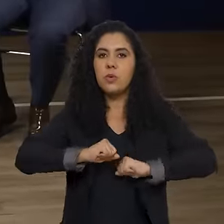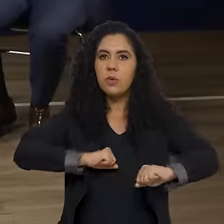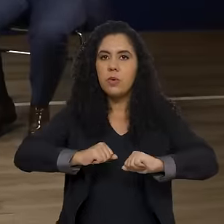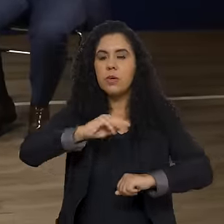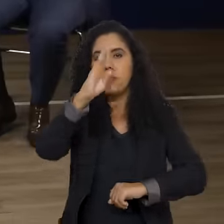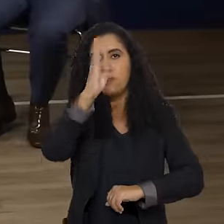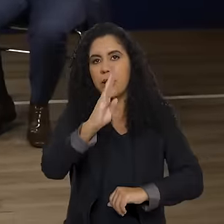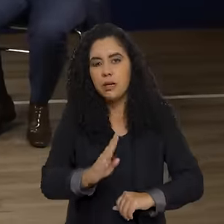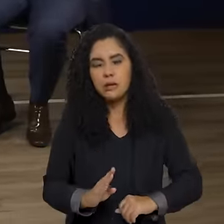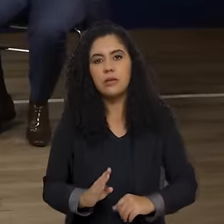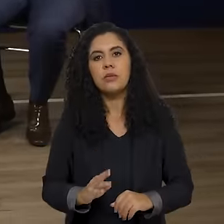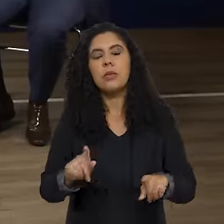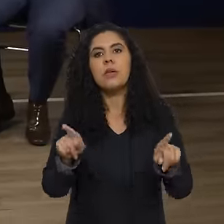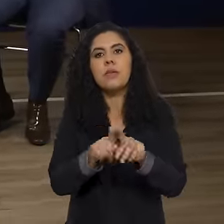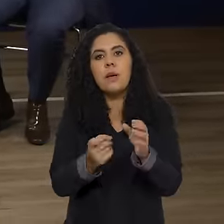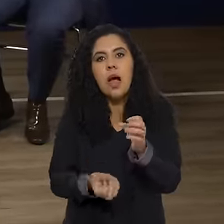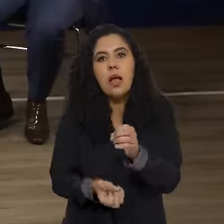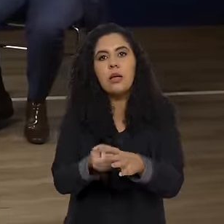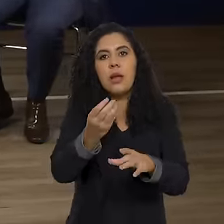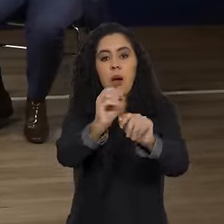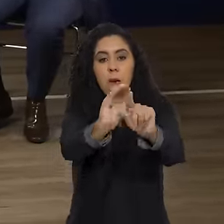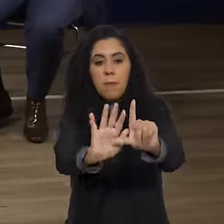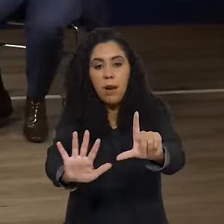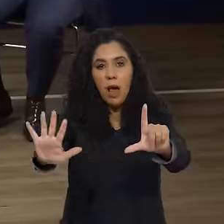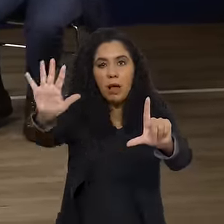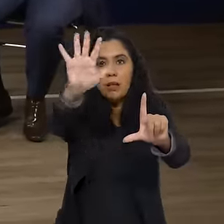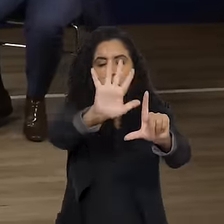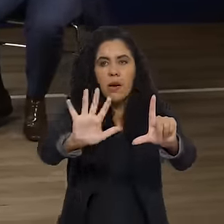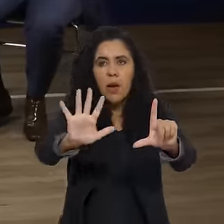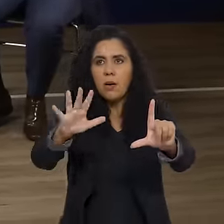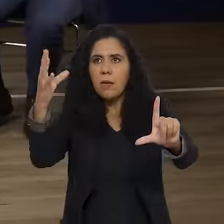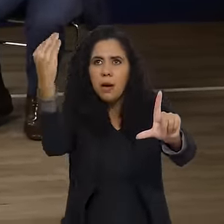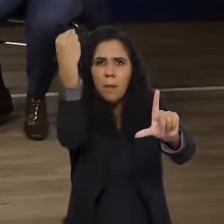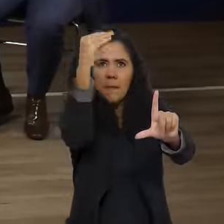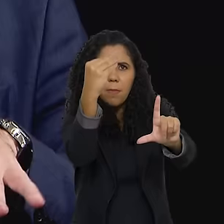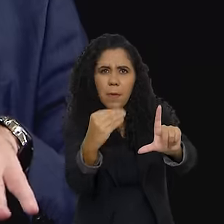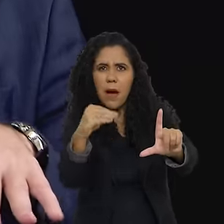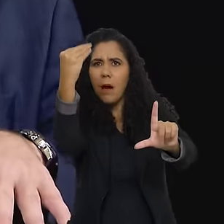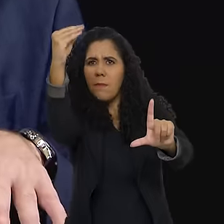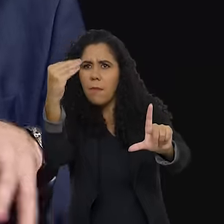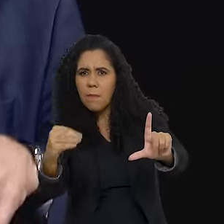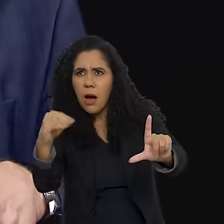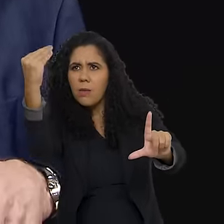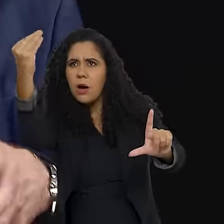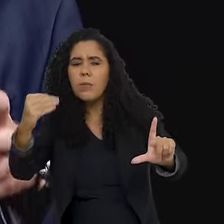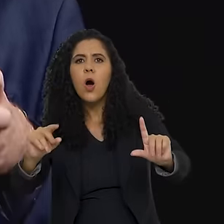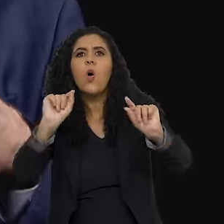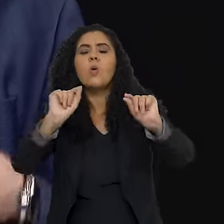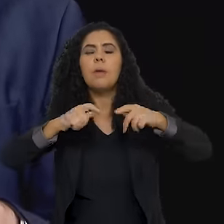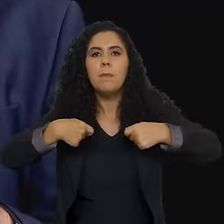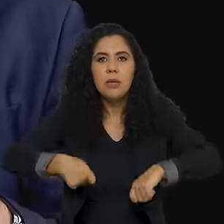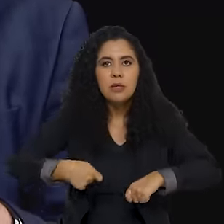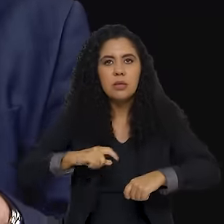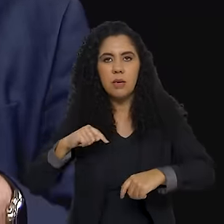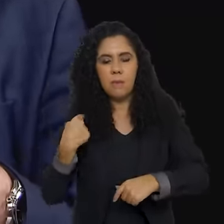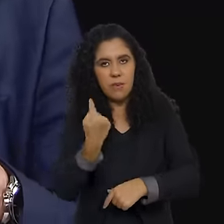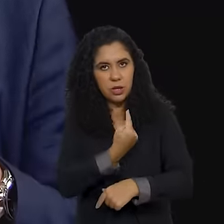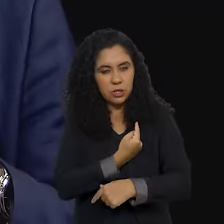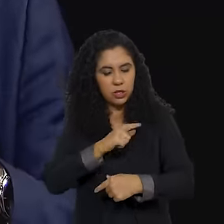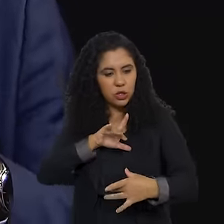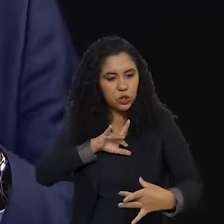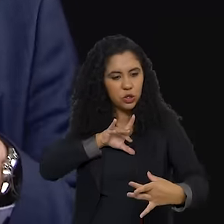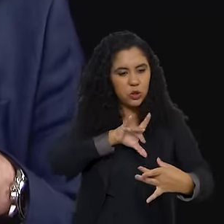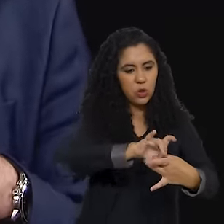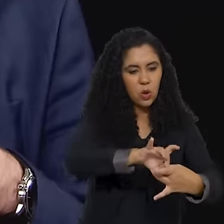Brasil Competitivo uma plataforma de mapeamento dessas necessidades para que a gente possa, junto com as instituições, junto